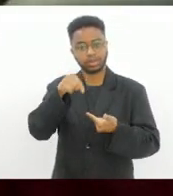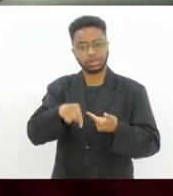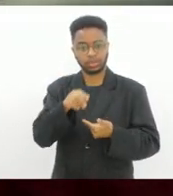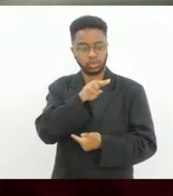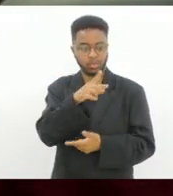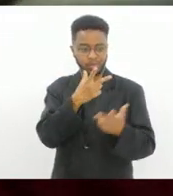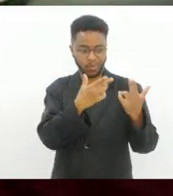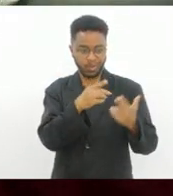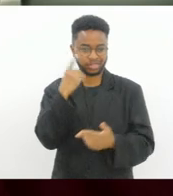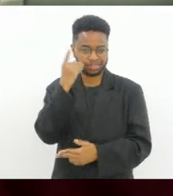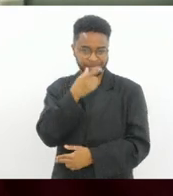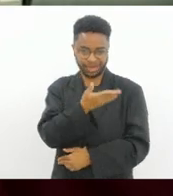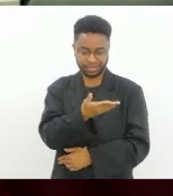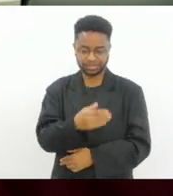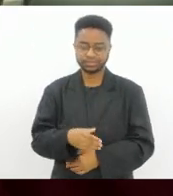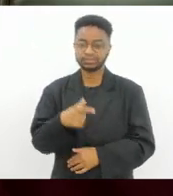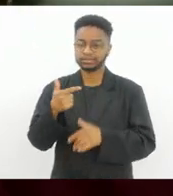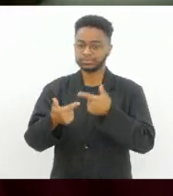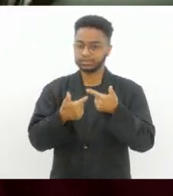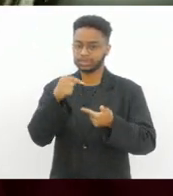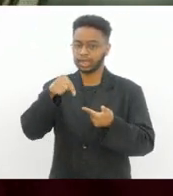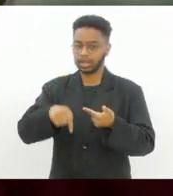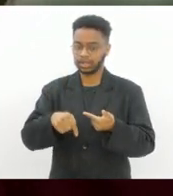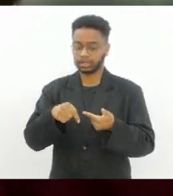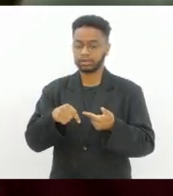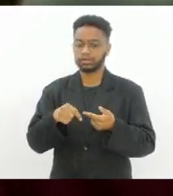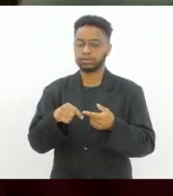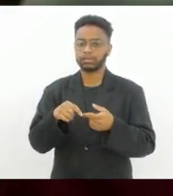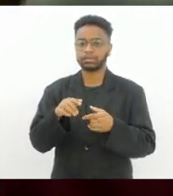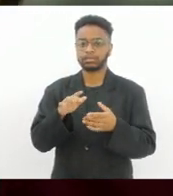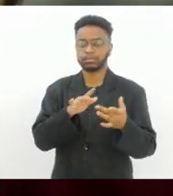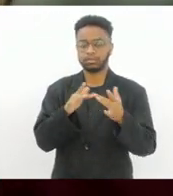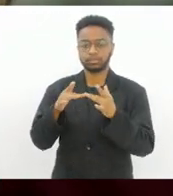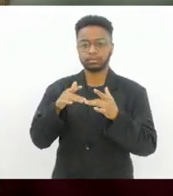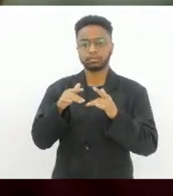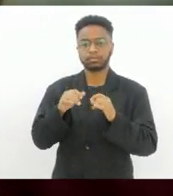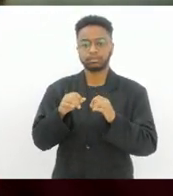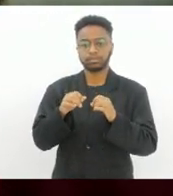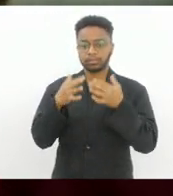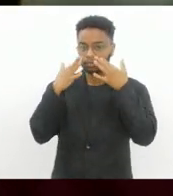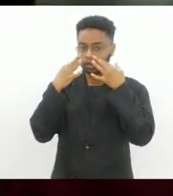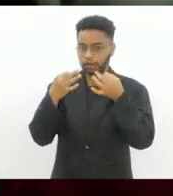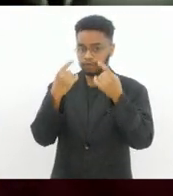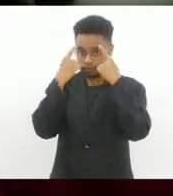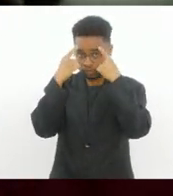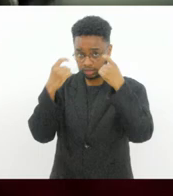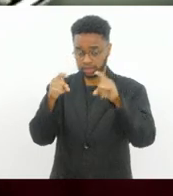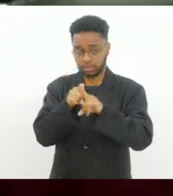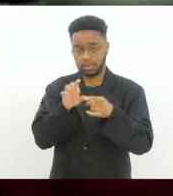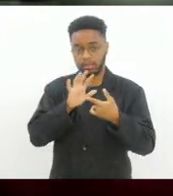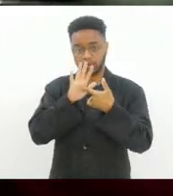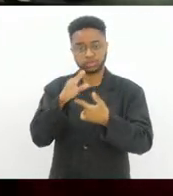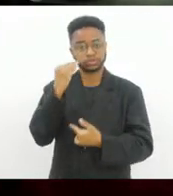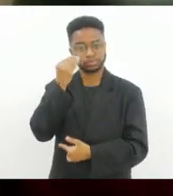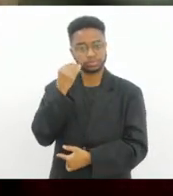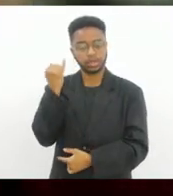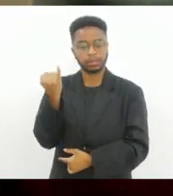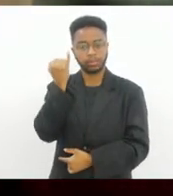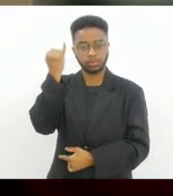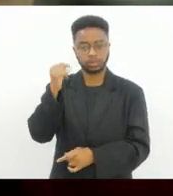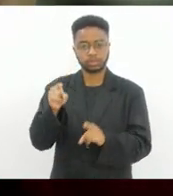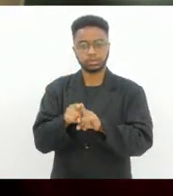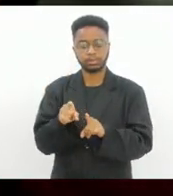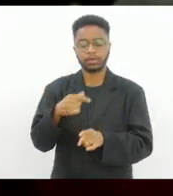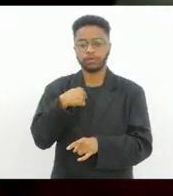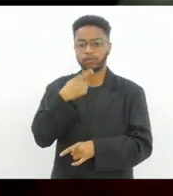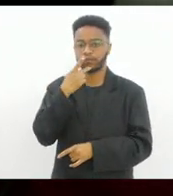Renata, trabalhou aqui na rede de atenção à violência do DF, traz para a gente essa experiência que é muito importante. Falo também em